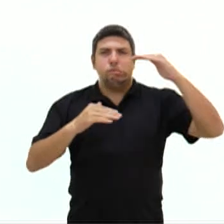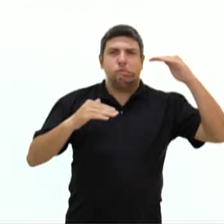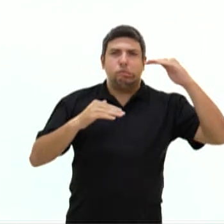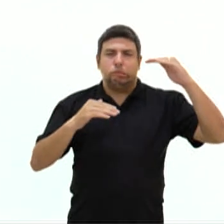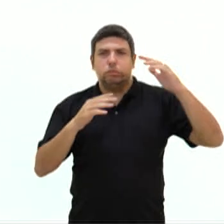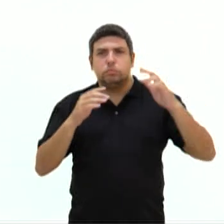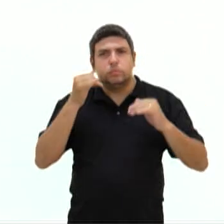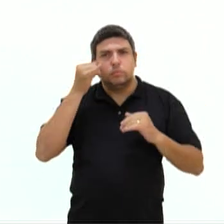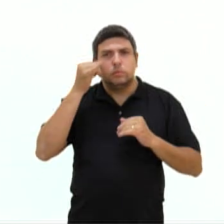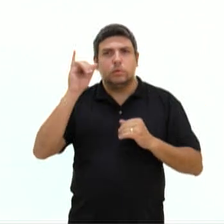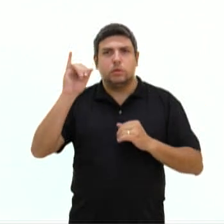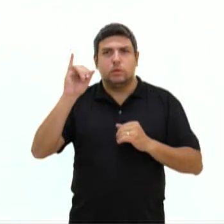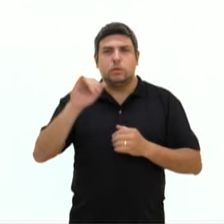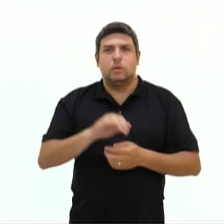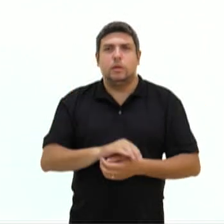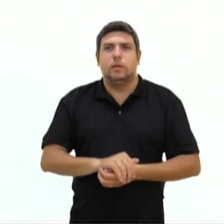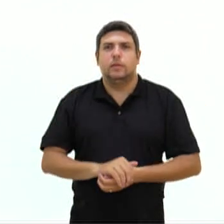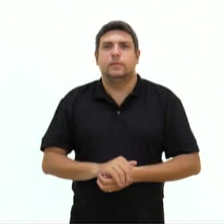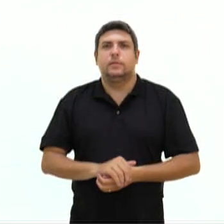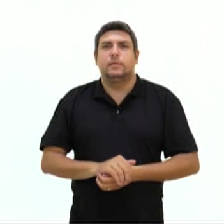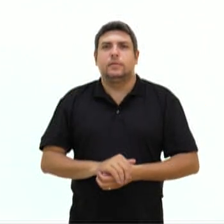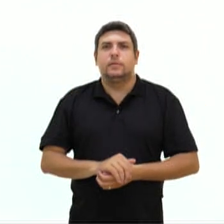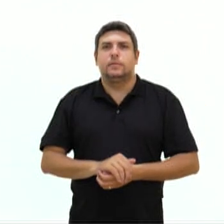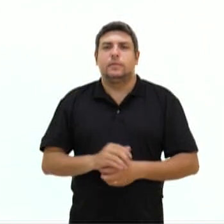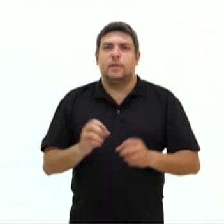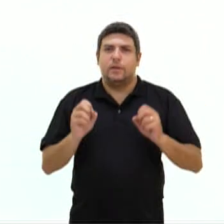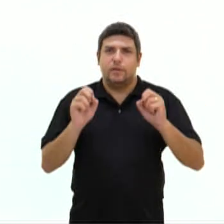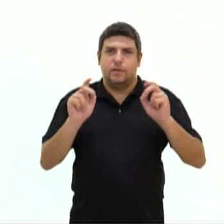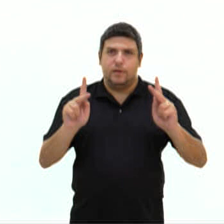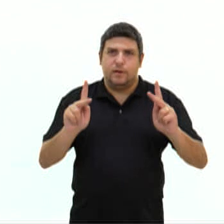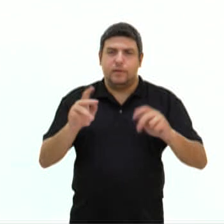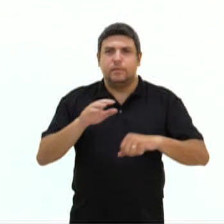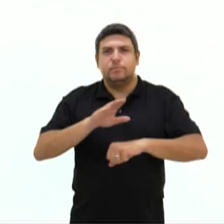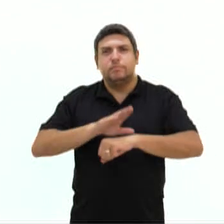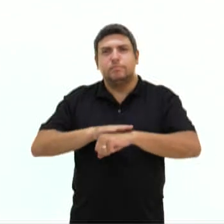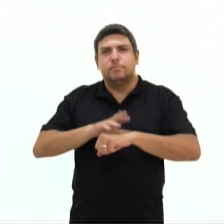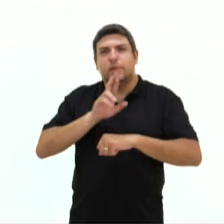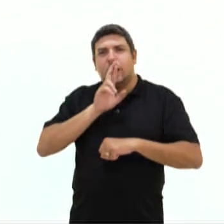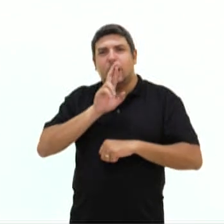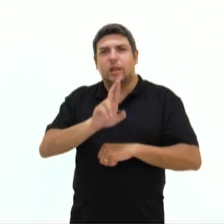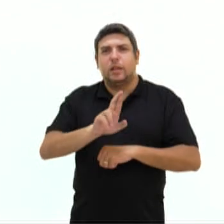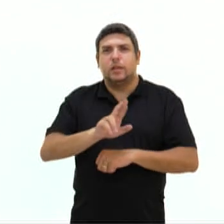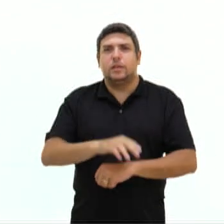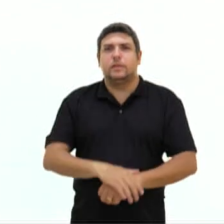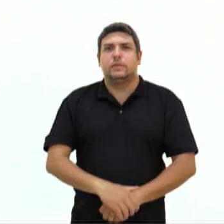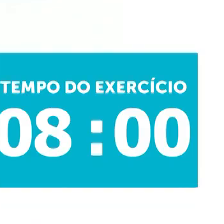resultado das coordenadas. Ok? Um tempo para resolver o exercício.